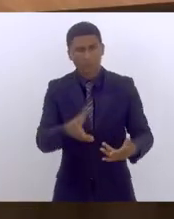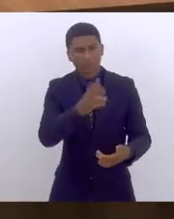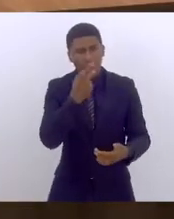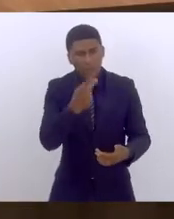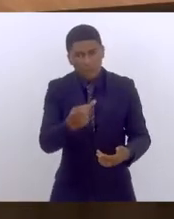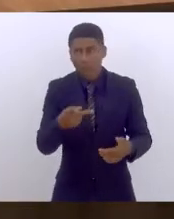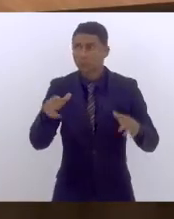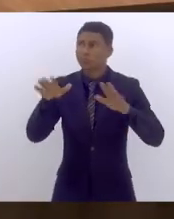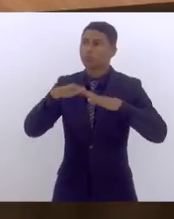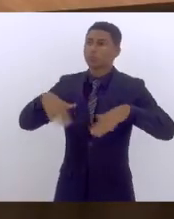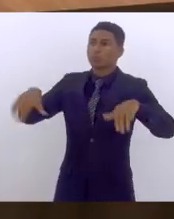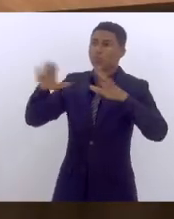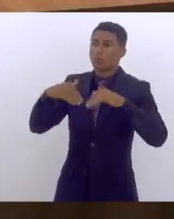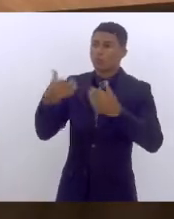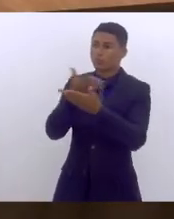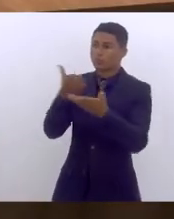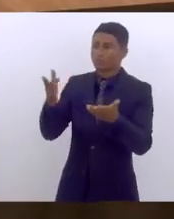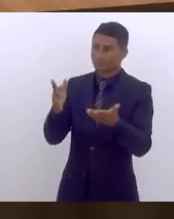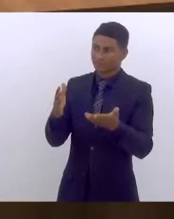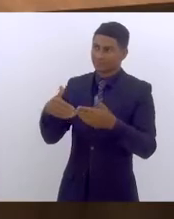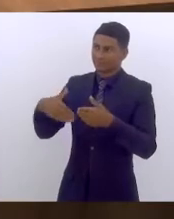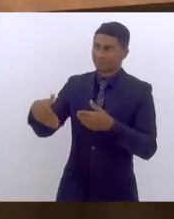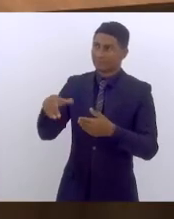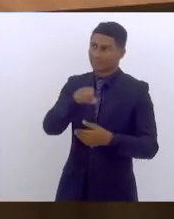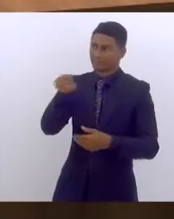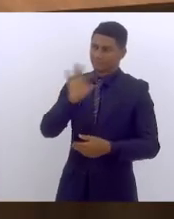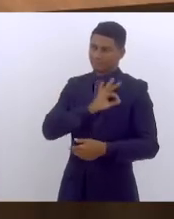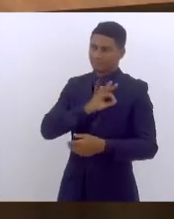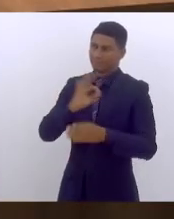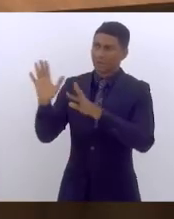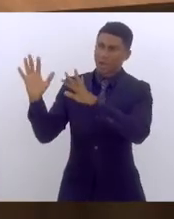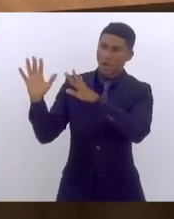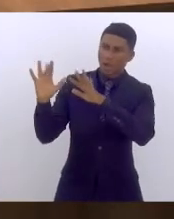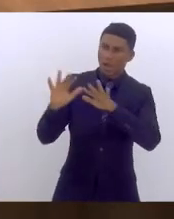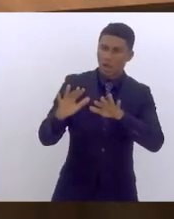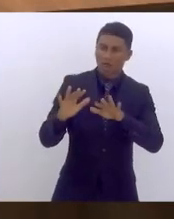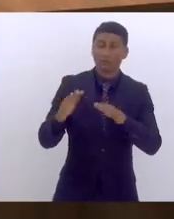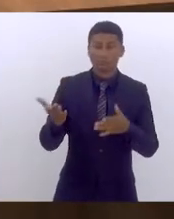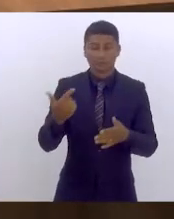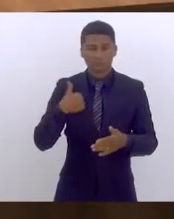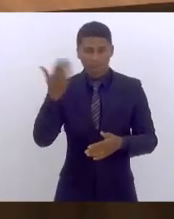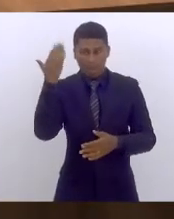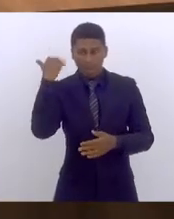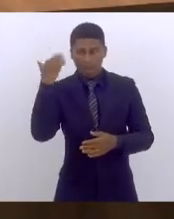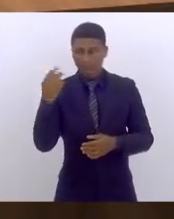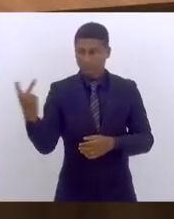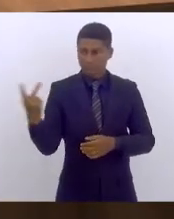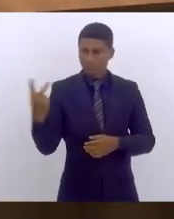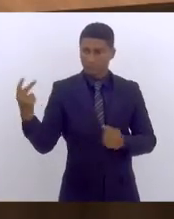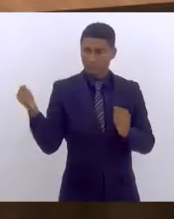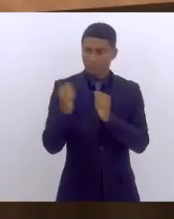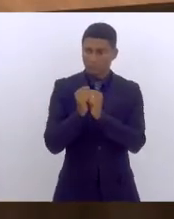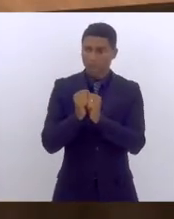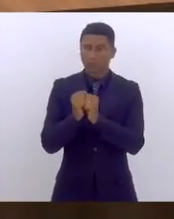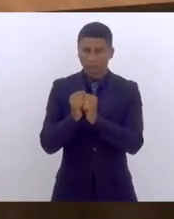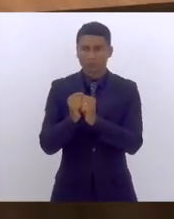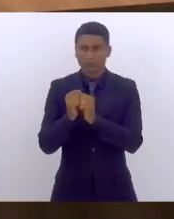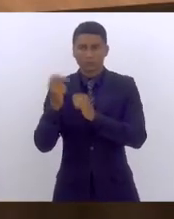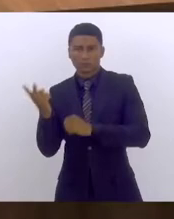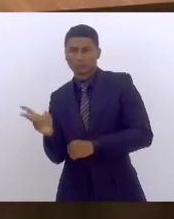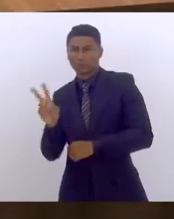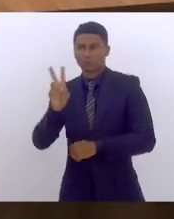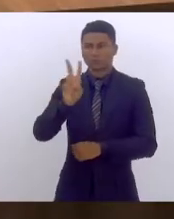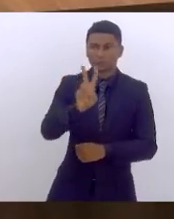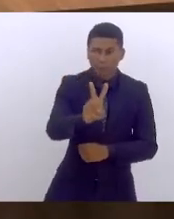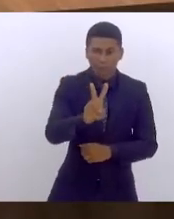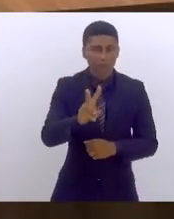entrada de todos os futuros policiais às galerias dessa casa. Eu estive com Vossa Excelência fazendo vistorias ao longo do nosso mandato